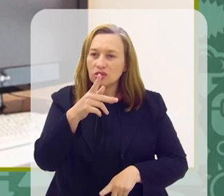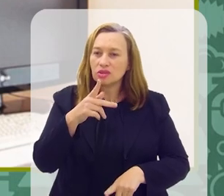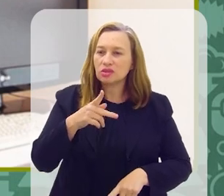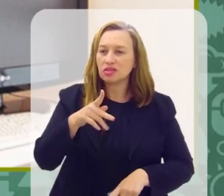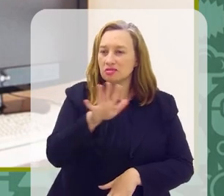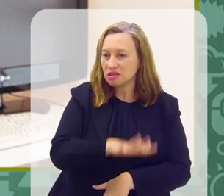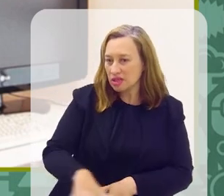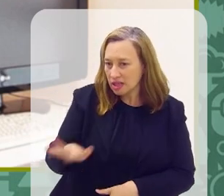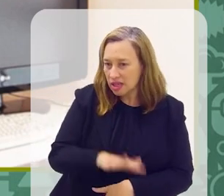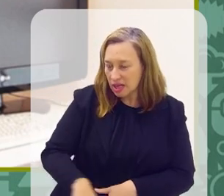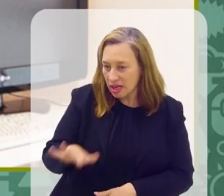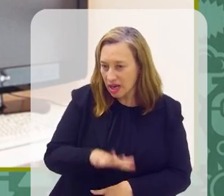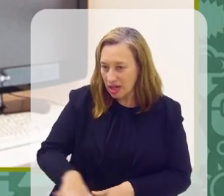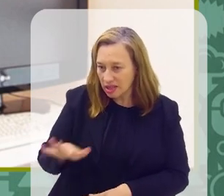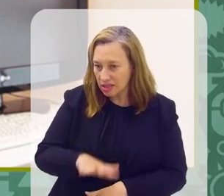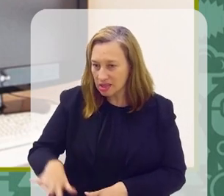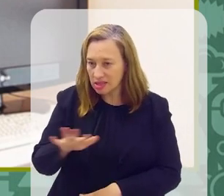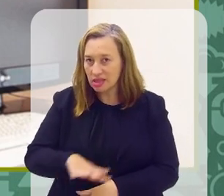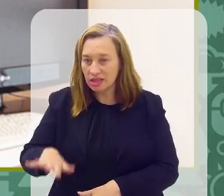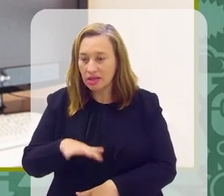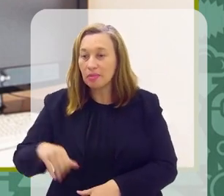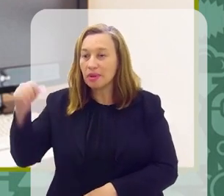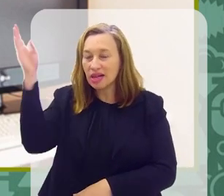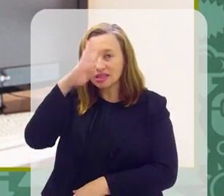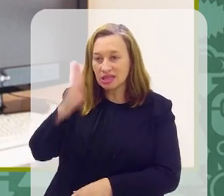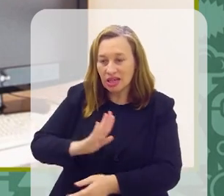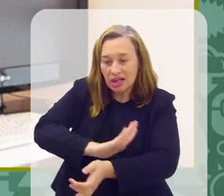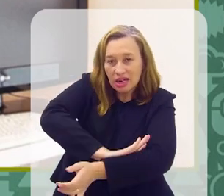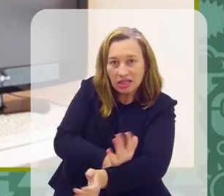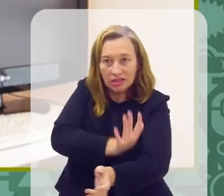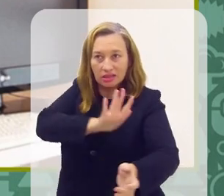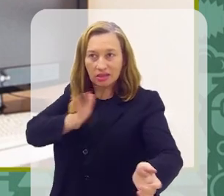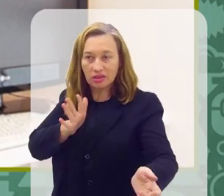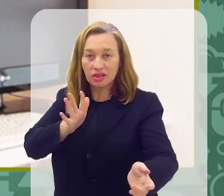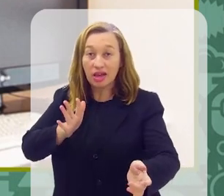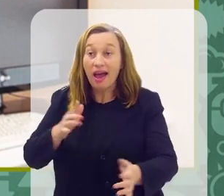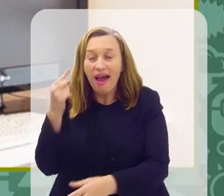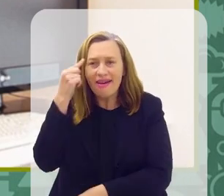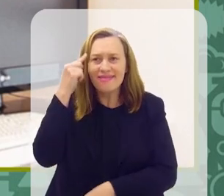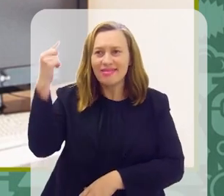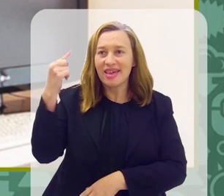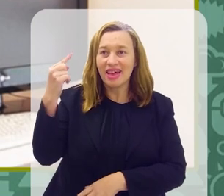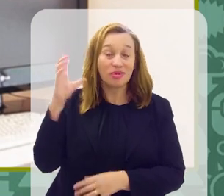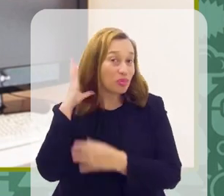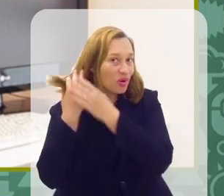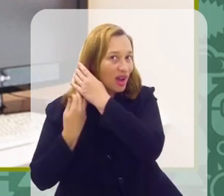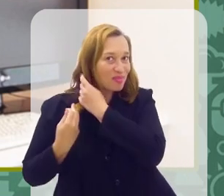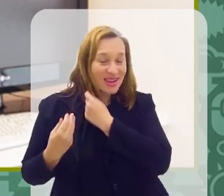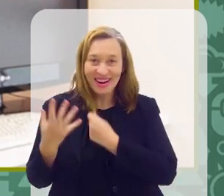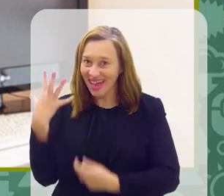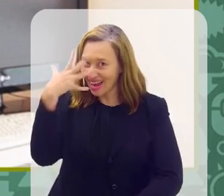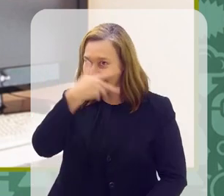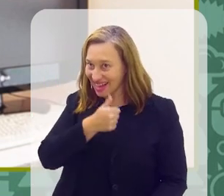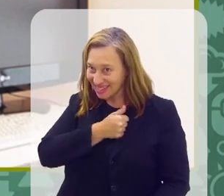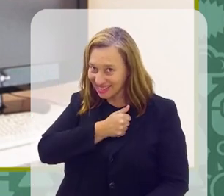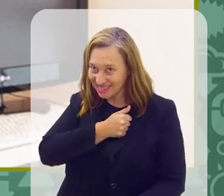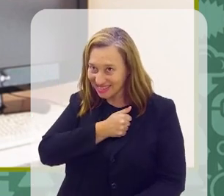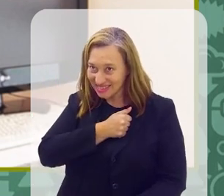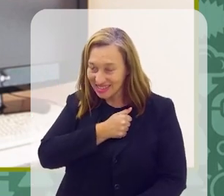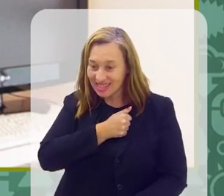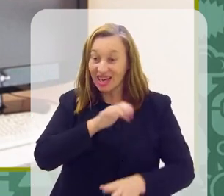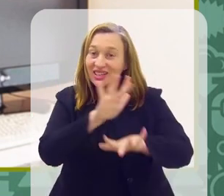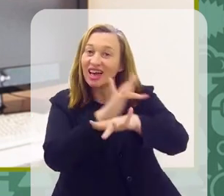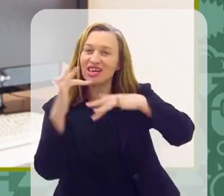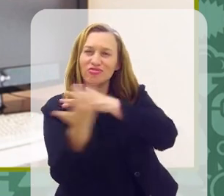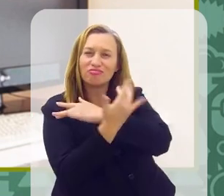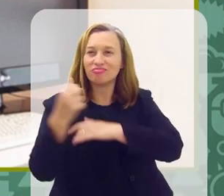Infantil Antirracista. A ideia surgiu quando compôs a canção O Meu Cabelo é Bem Bonito, um viral das